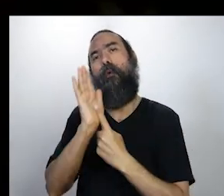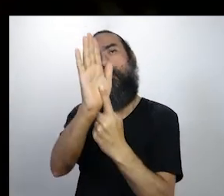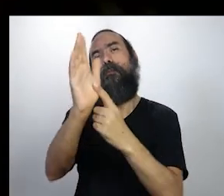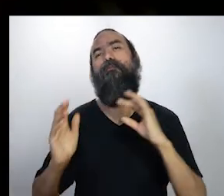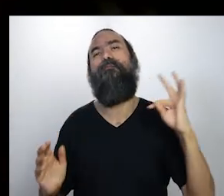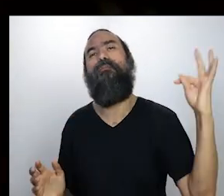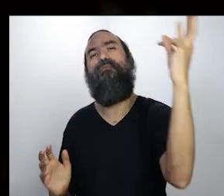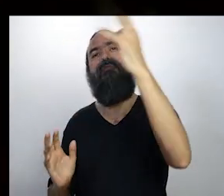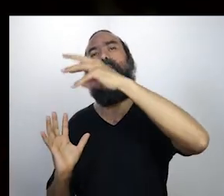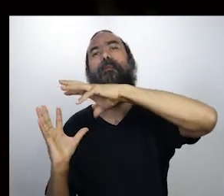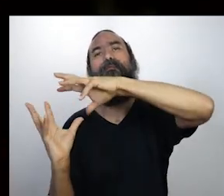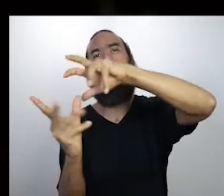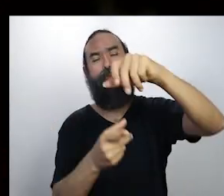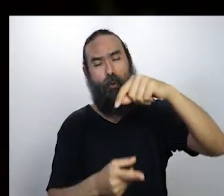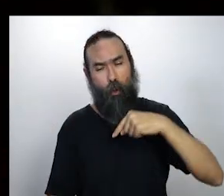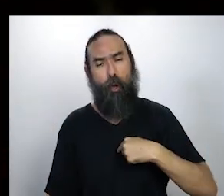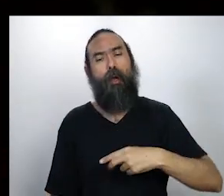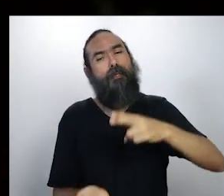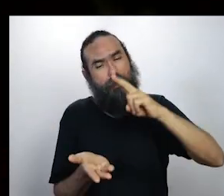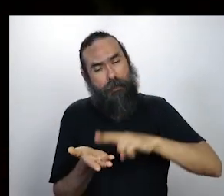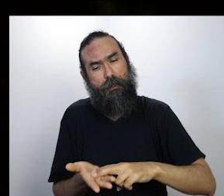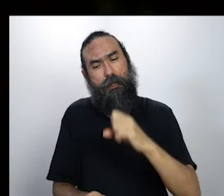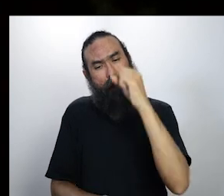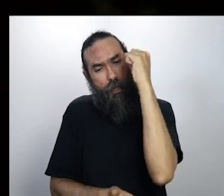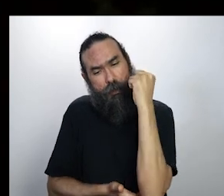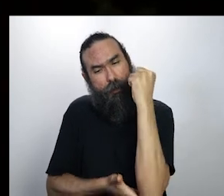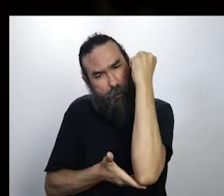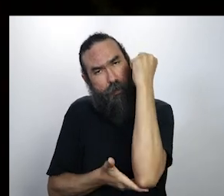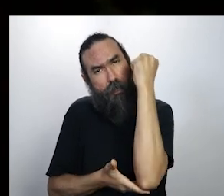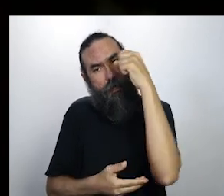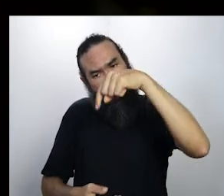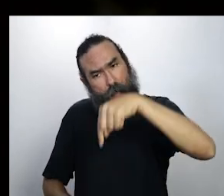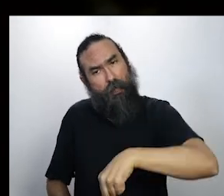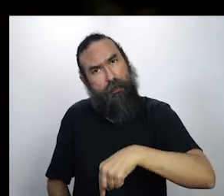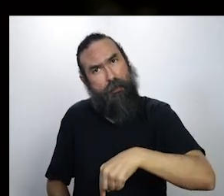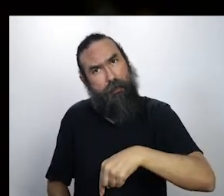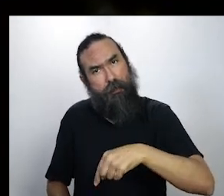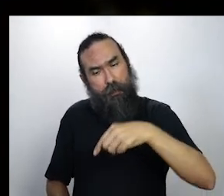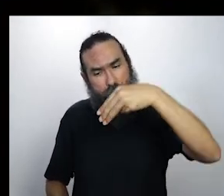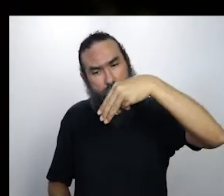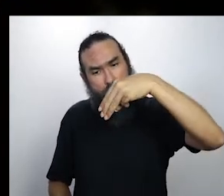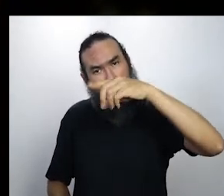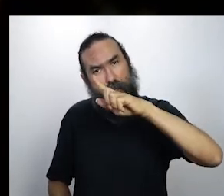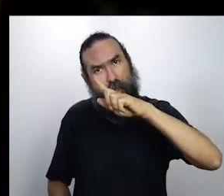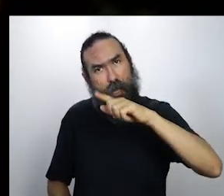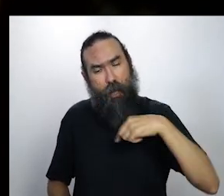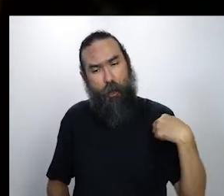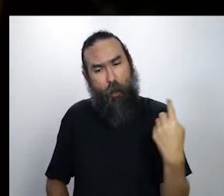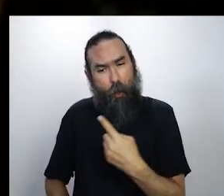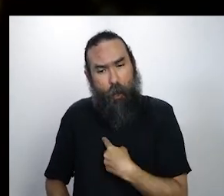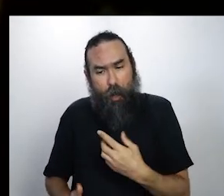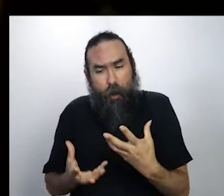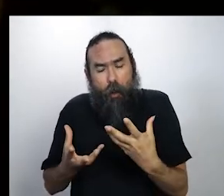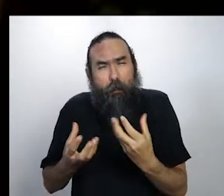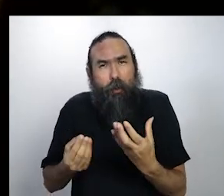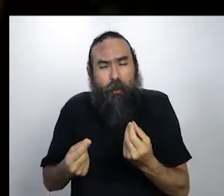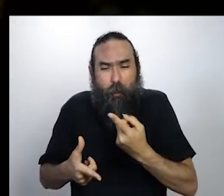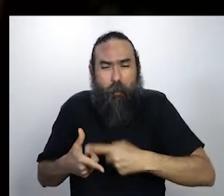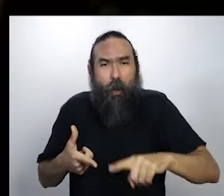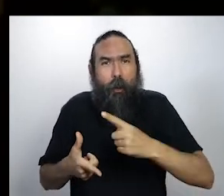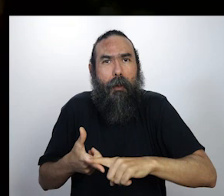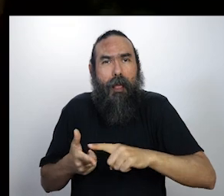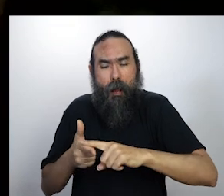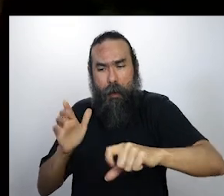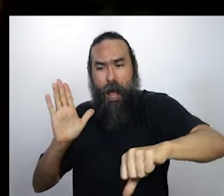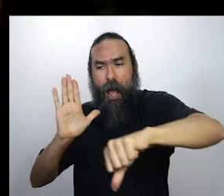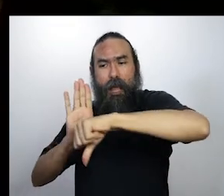de tudo que está acontecendo. E nós somos a resistência aqui do Vale de Minas Gerais. Nós passamos por tanto problema agora com a questão ambiental, devido